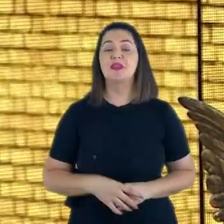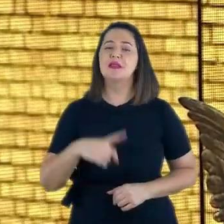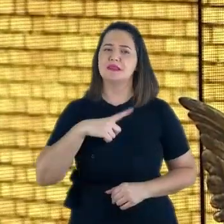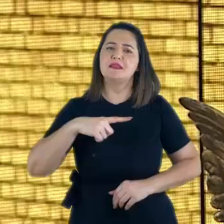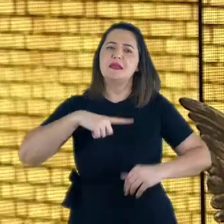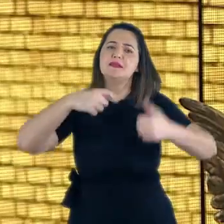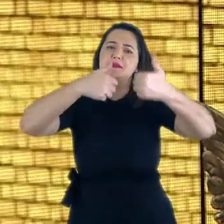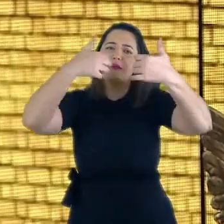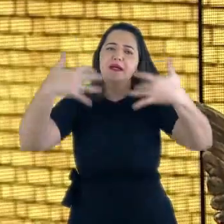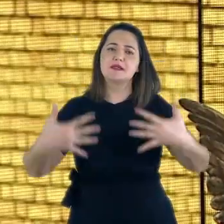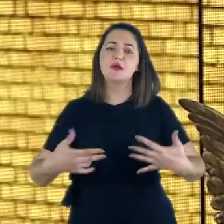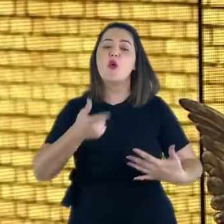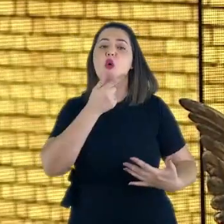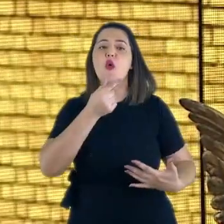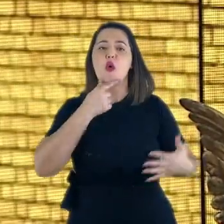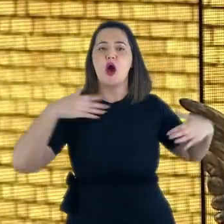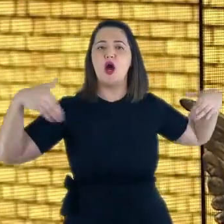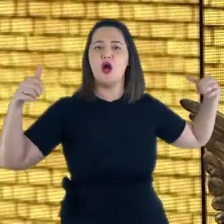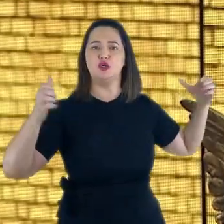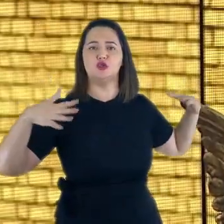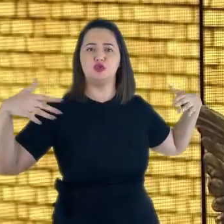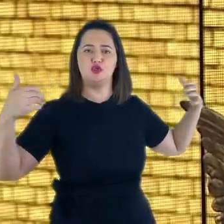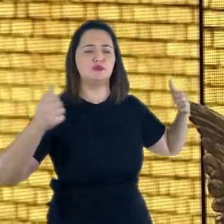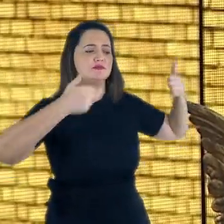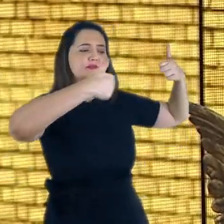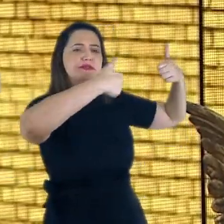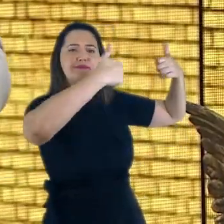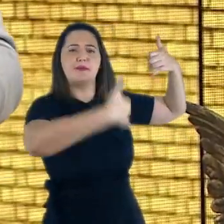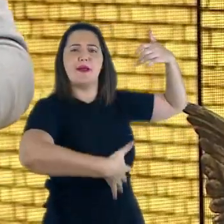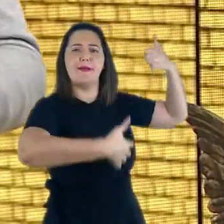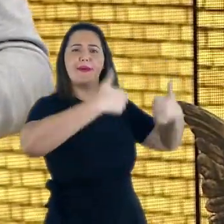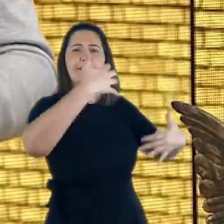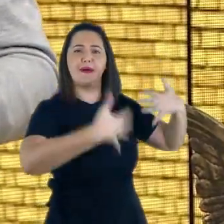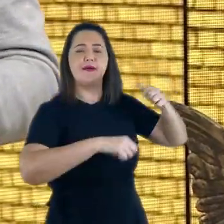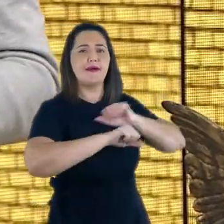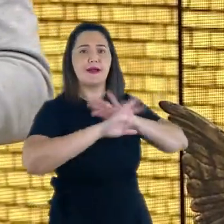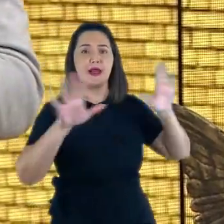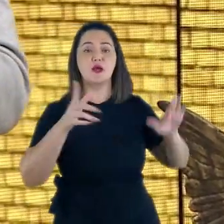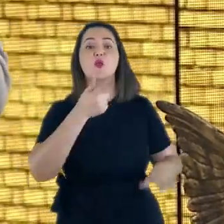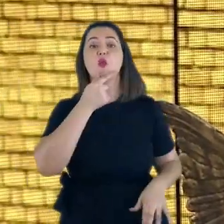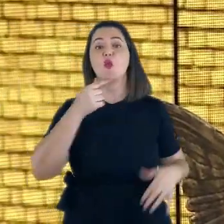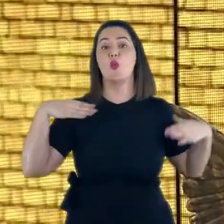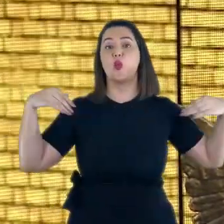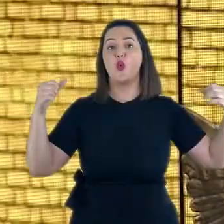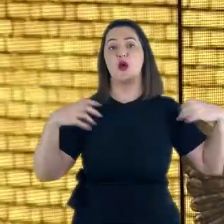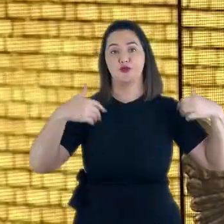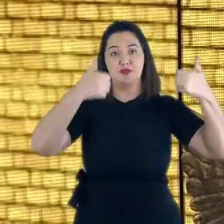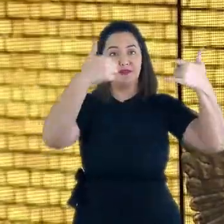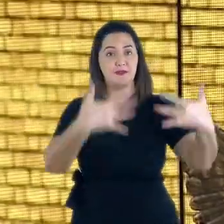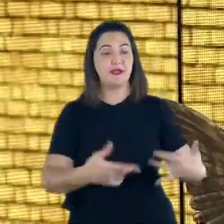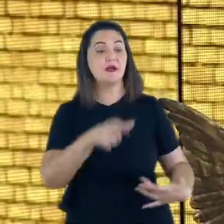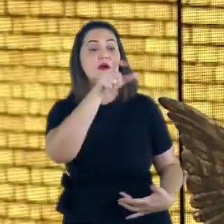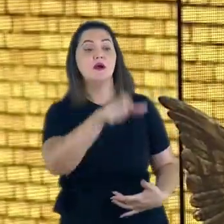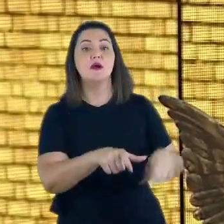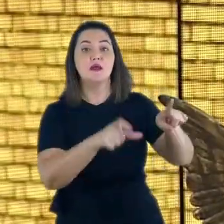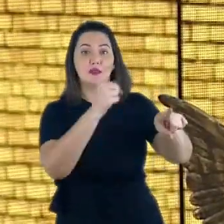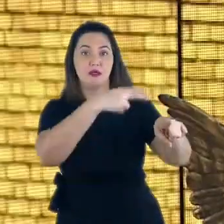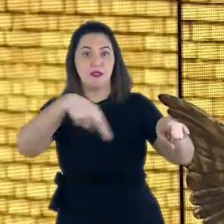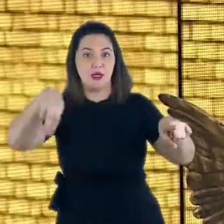explicação do anjo que é muito esclarecedora. Olha o que o anjo fala quando mostra para Daniel uma profecia